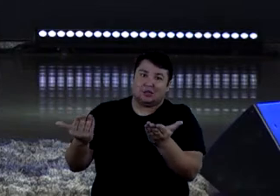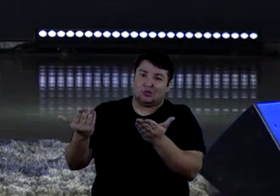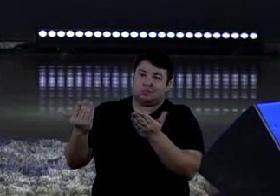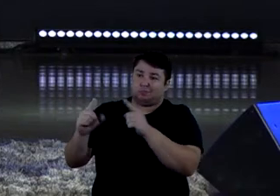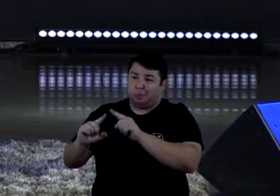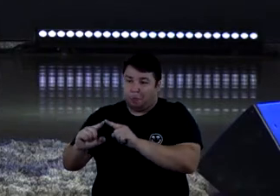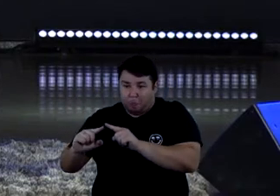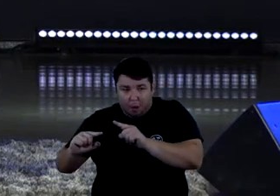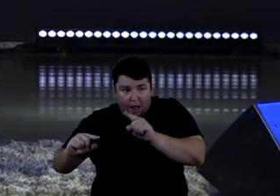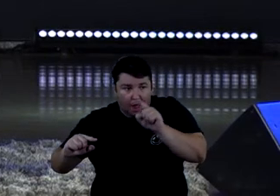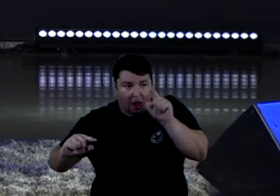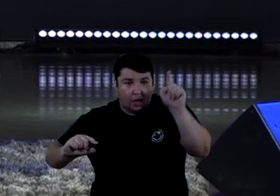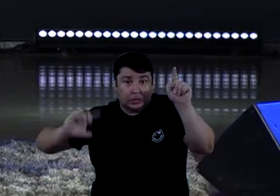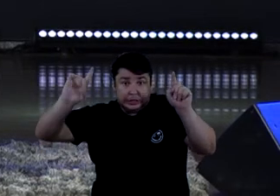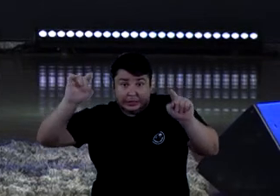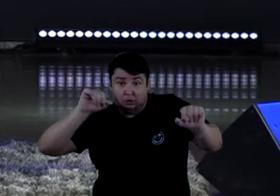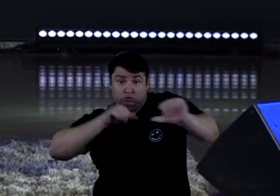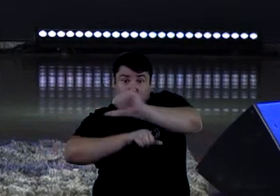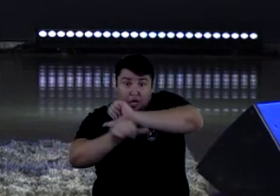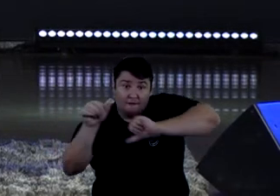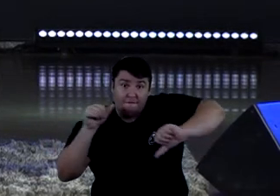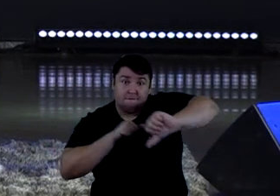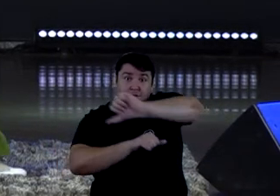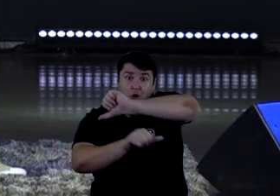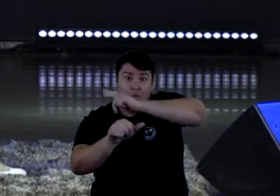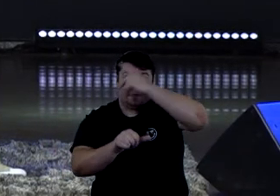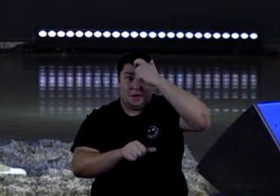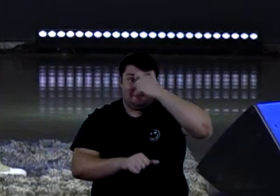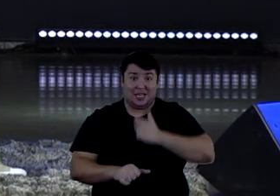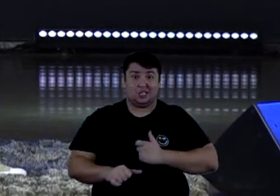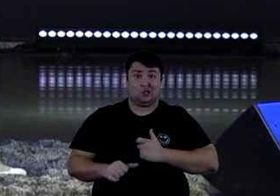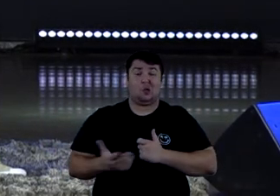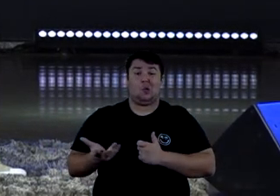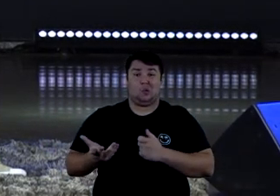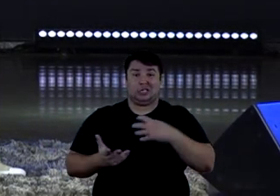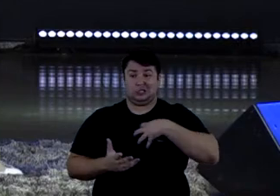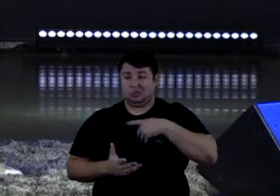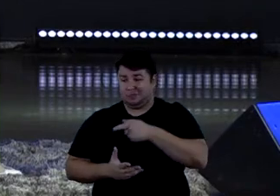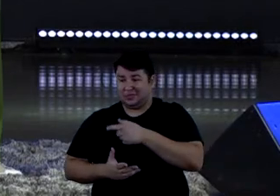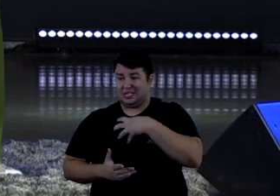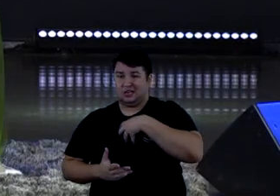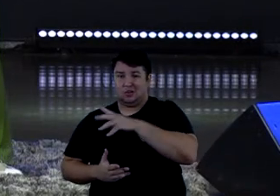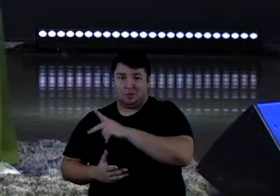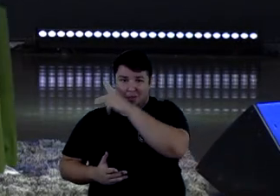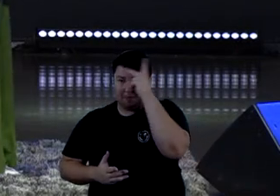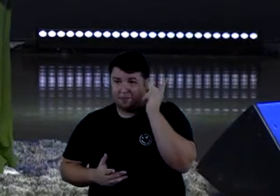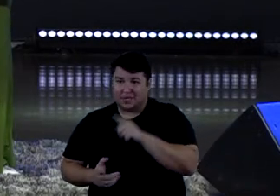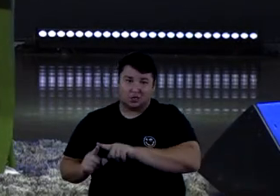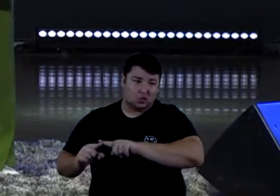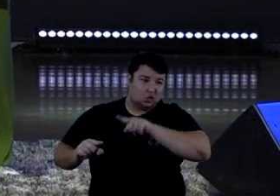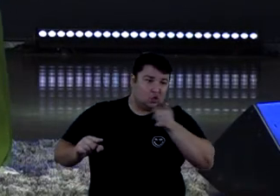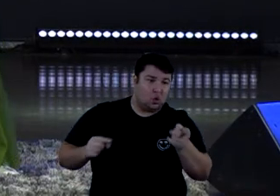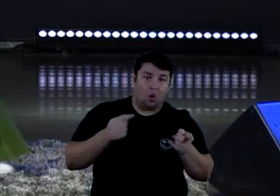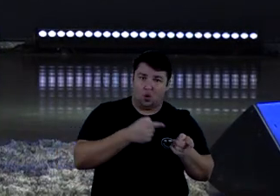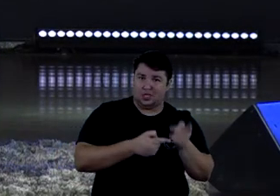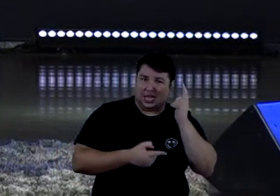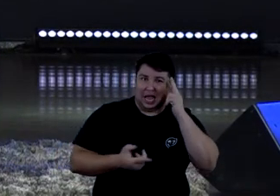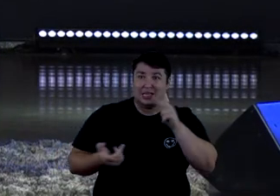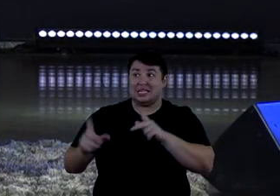onde Deus transforma uma pessoa de uma certa espécie numa pessoa de outra